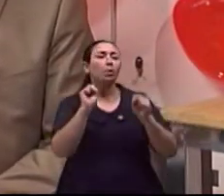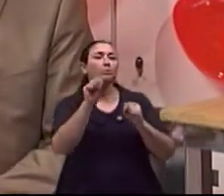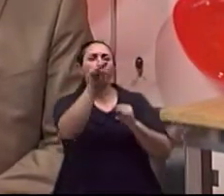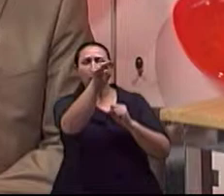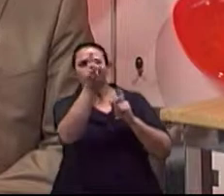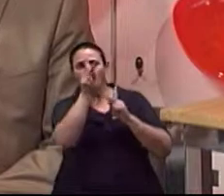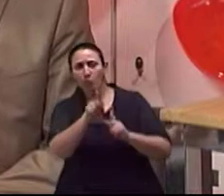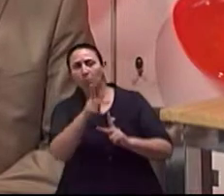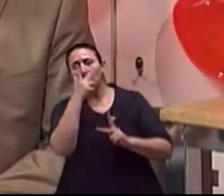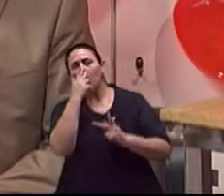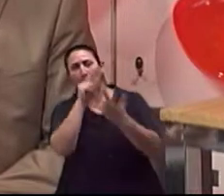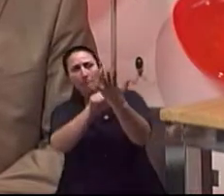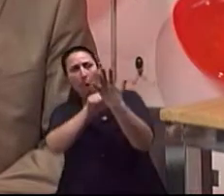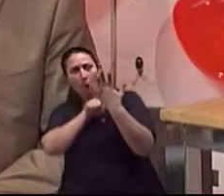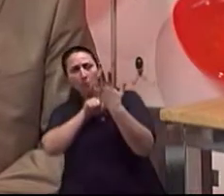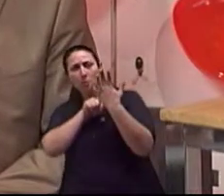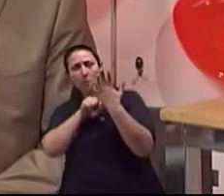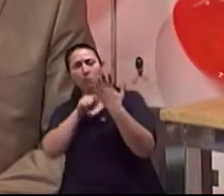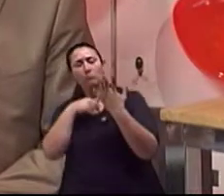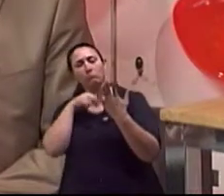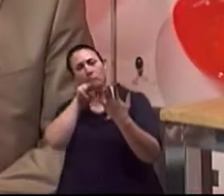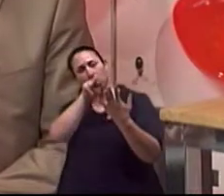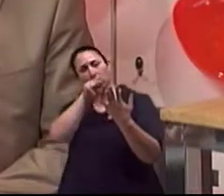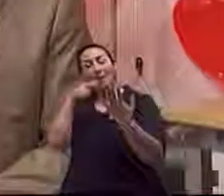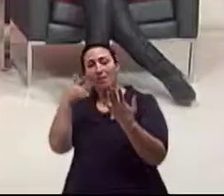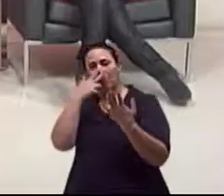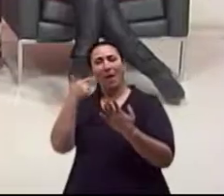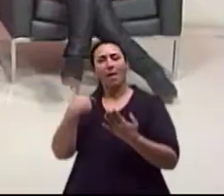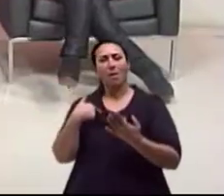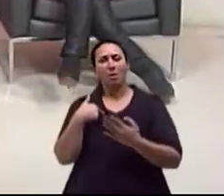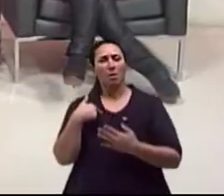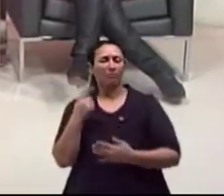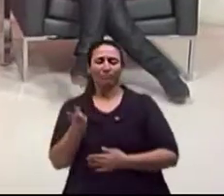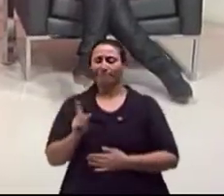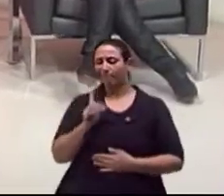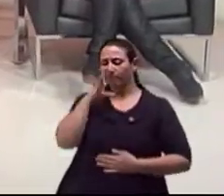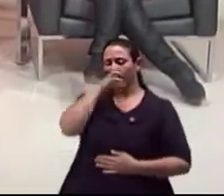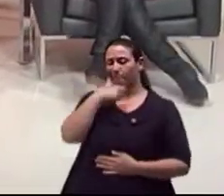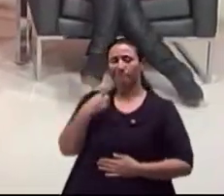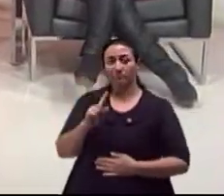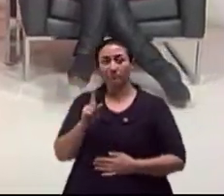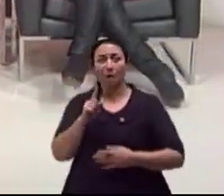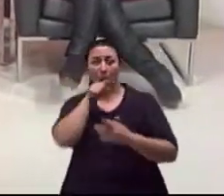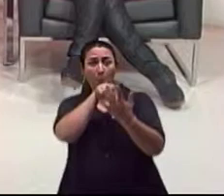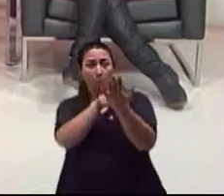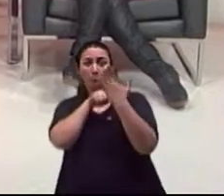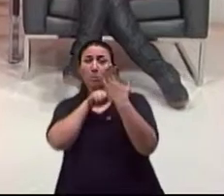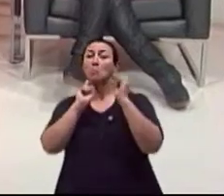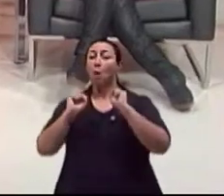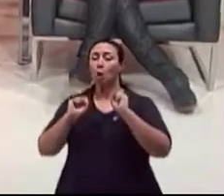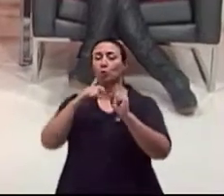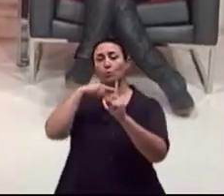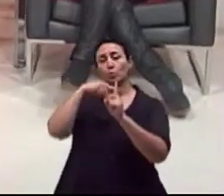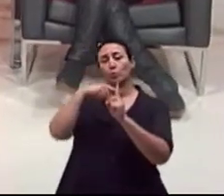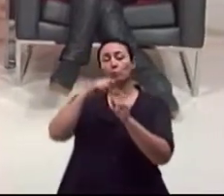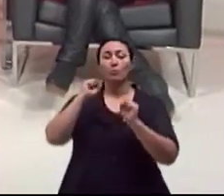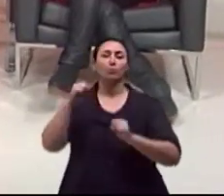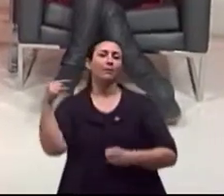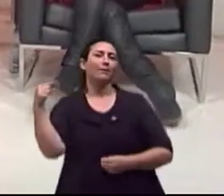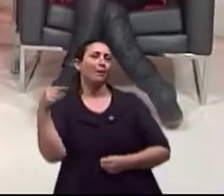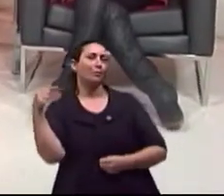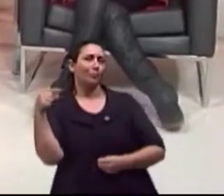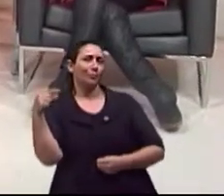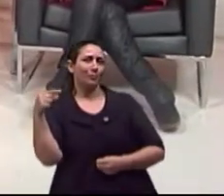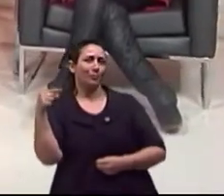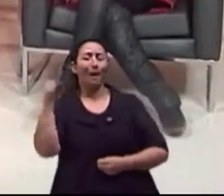algo que eu estou negando de qualquer forma Ela está me mostrando ou o melhor de mim ou ou o pior de mim que aí é onde entra essa dança da luz